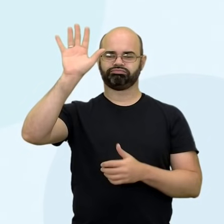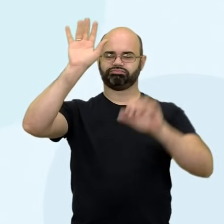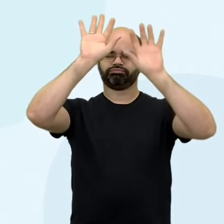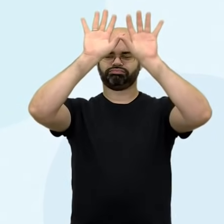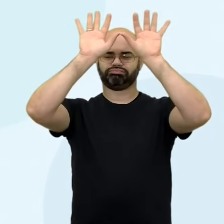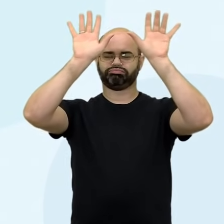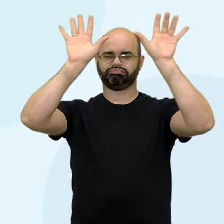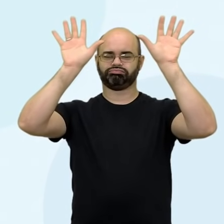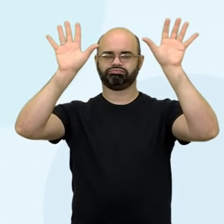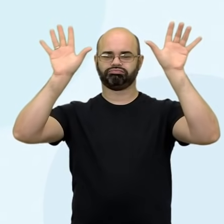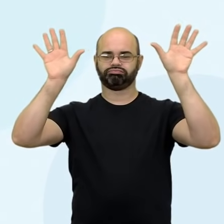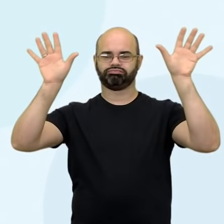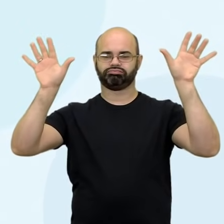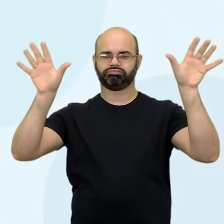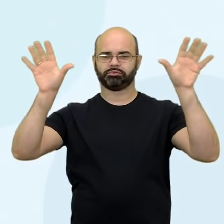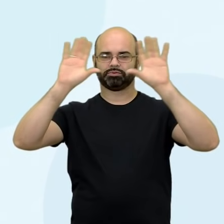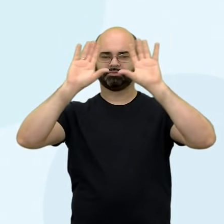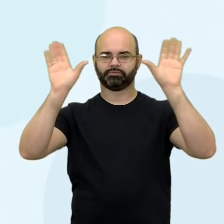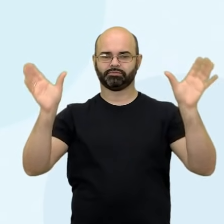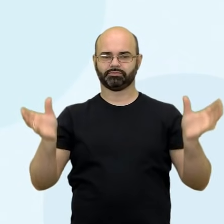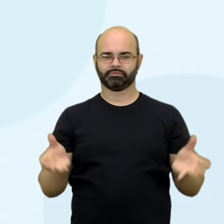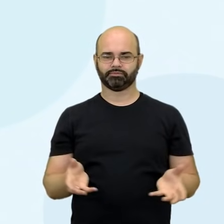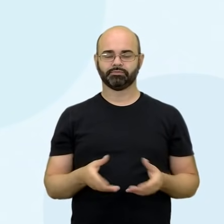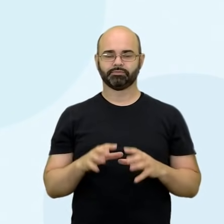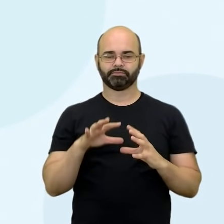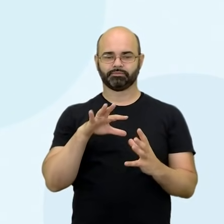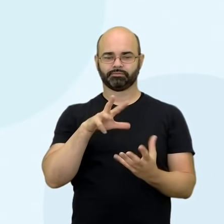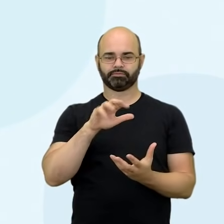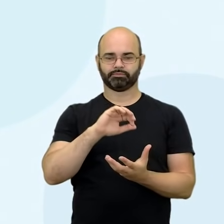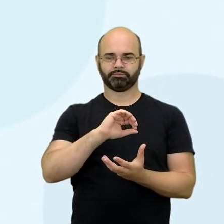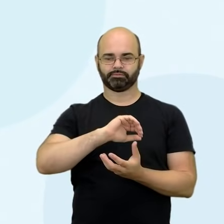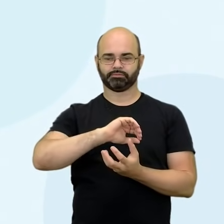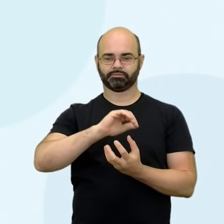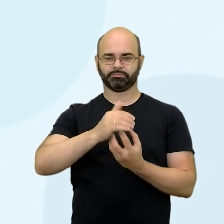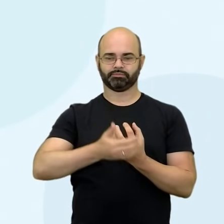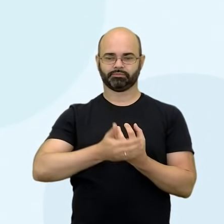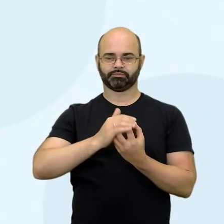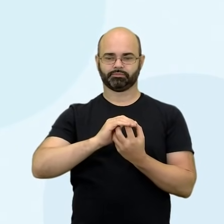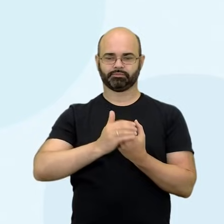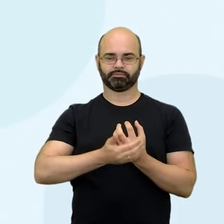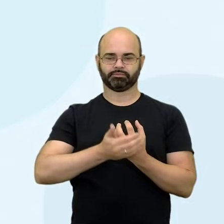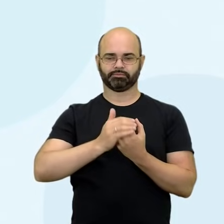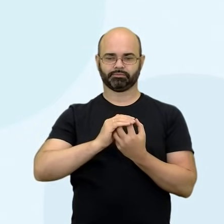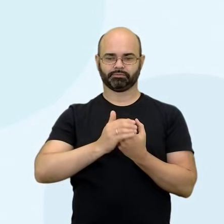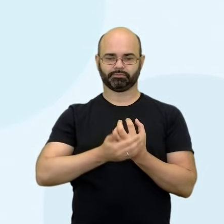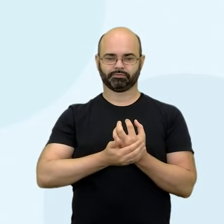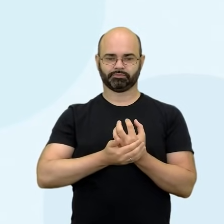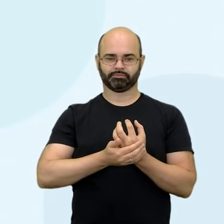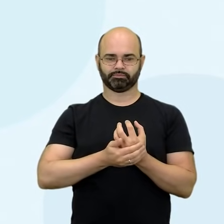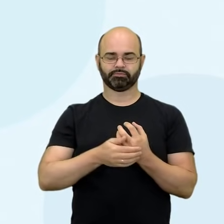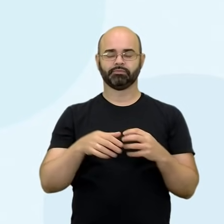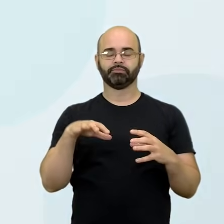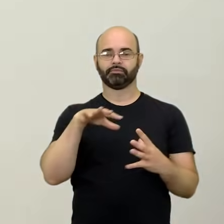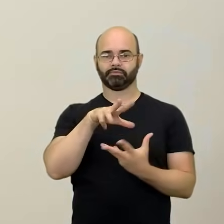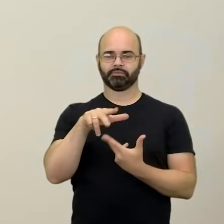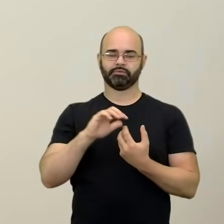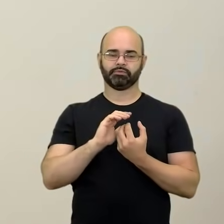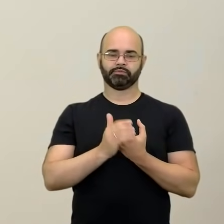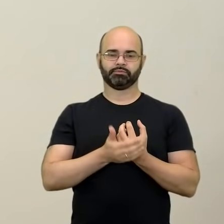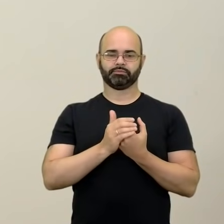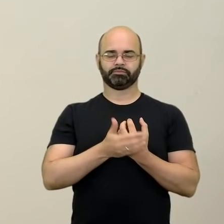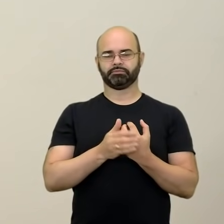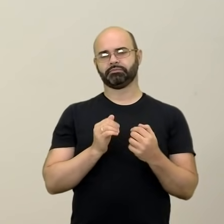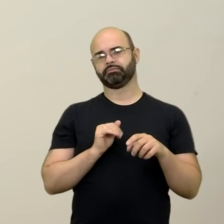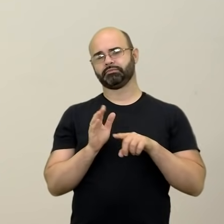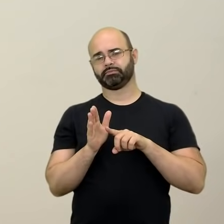aqui ó estarei apresentando a superfície do planeta eu vou fazer uma perguntinha para vocês que